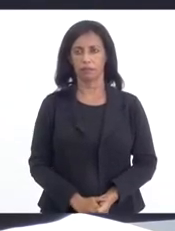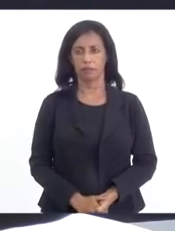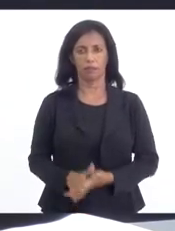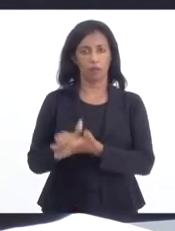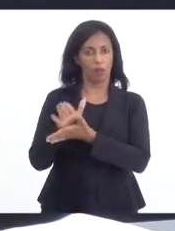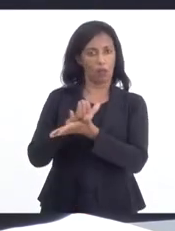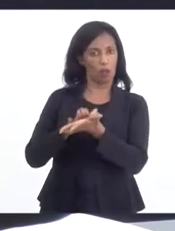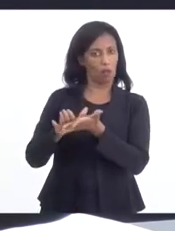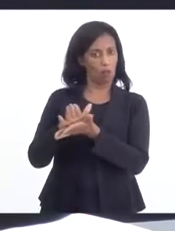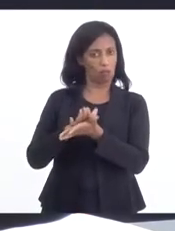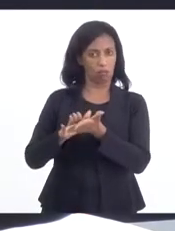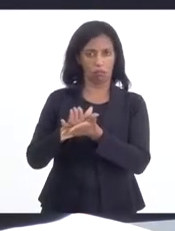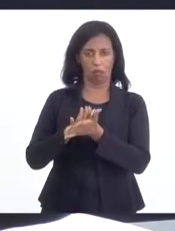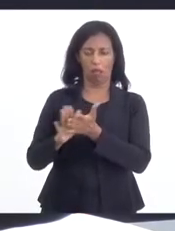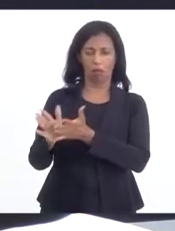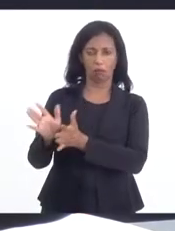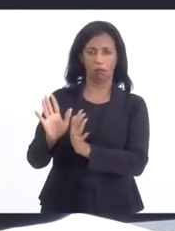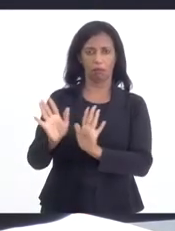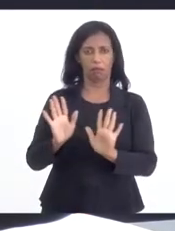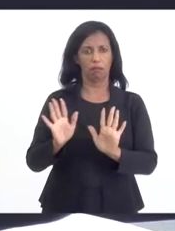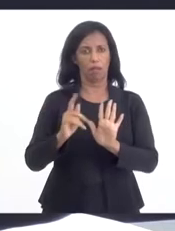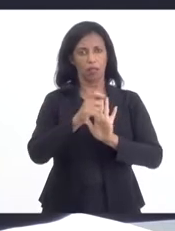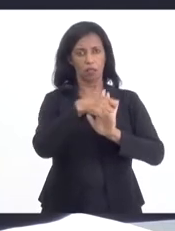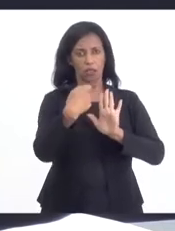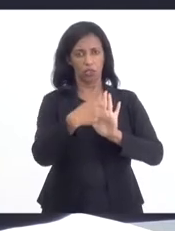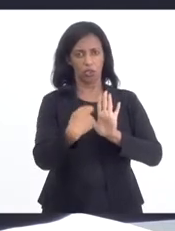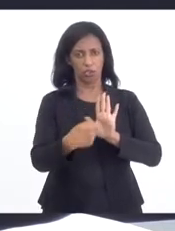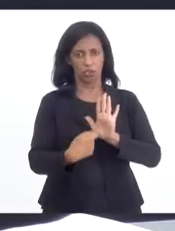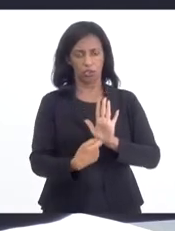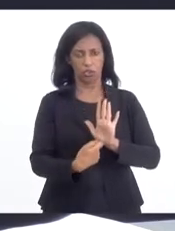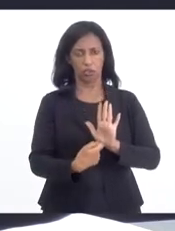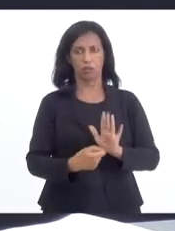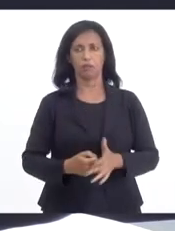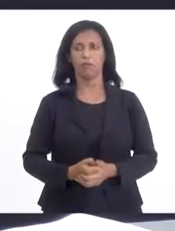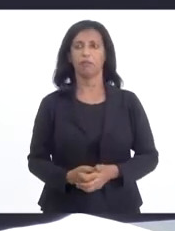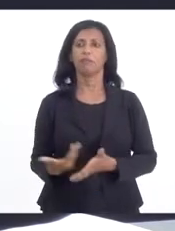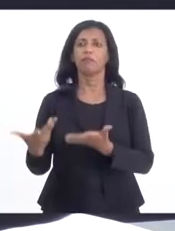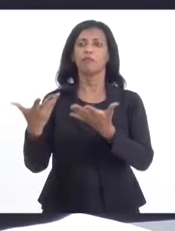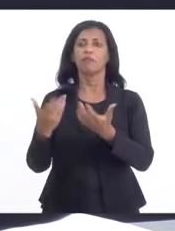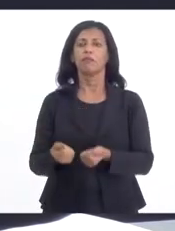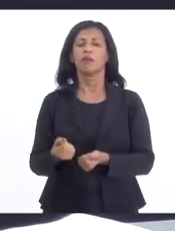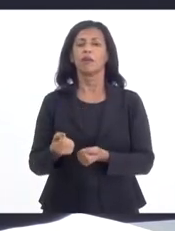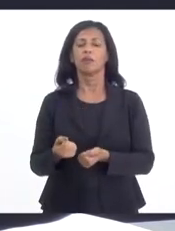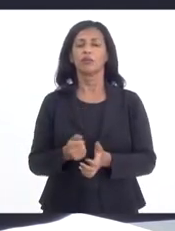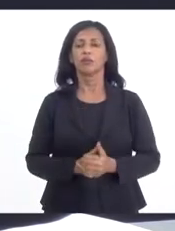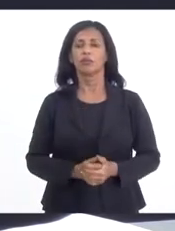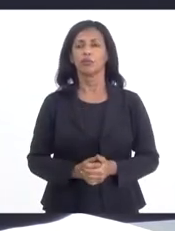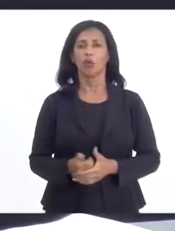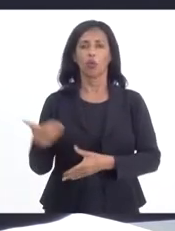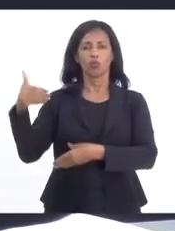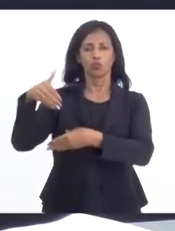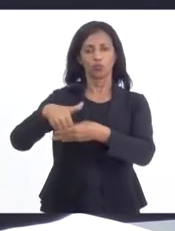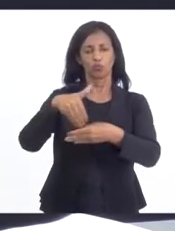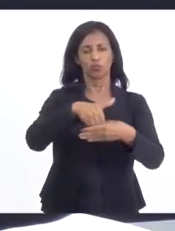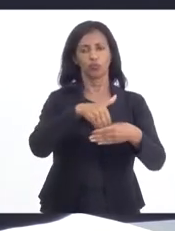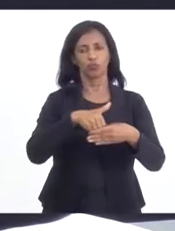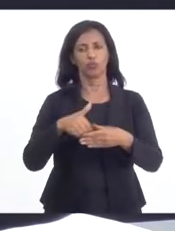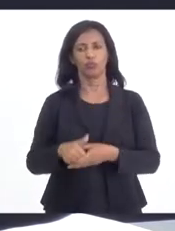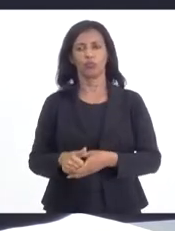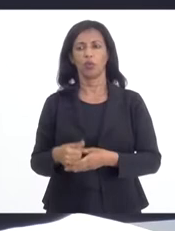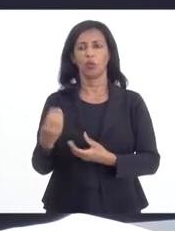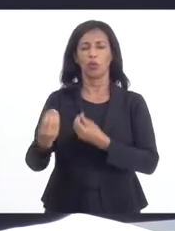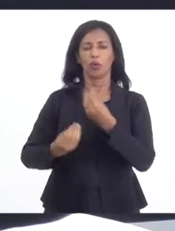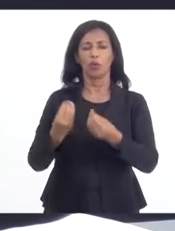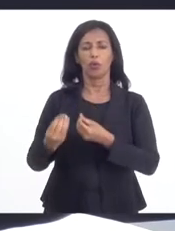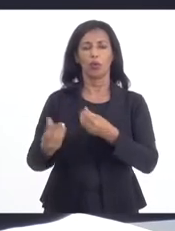Não havendo mais nenhum orador inscrito, vamos colher os votos. Como